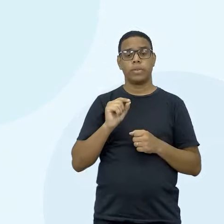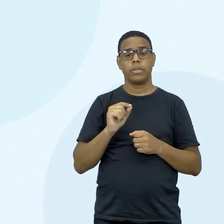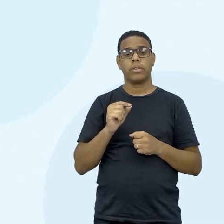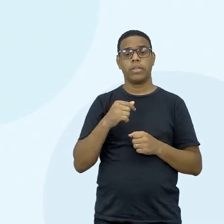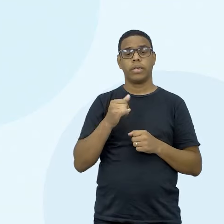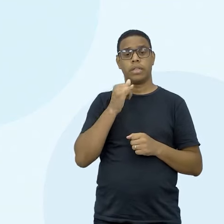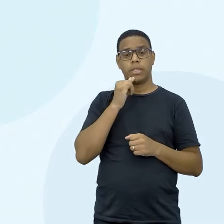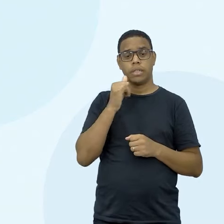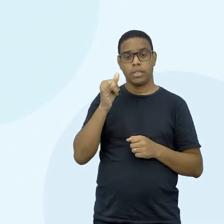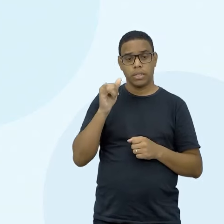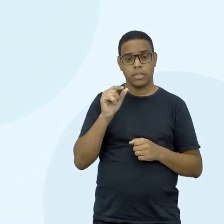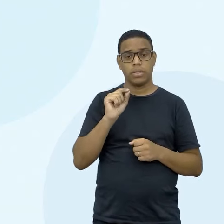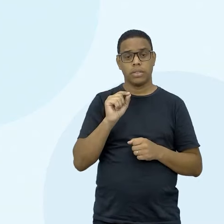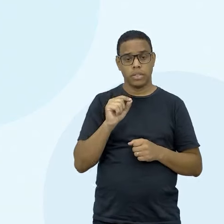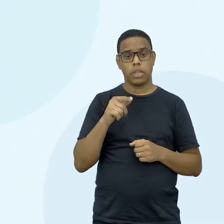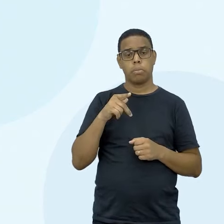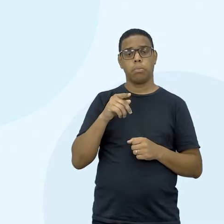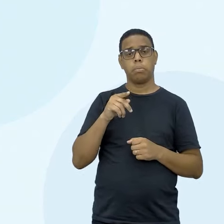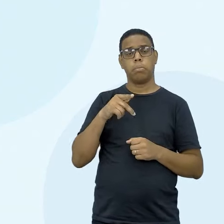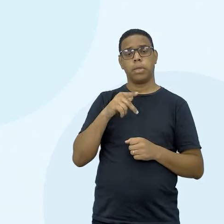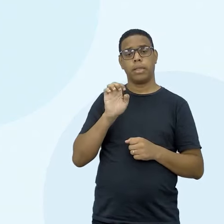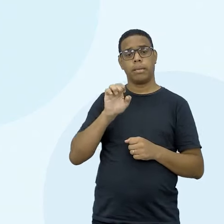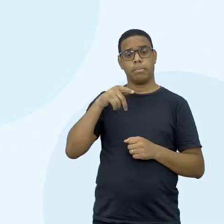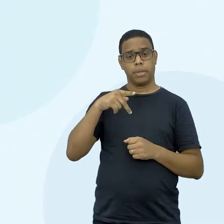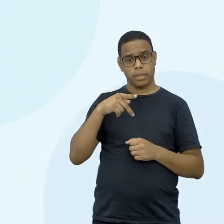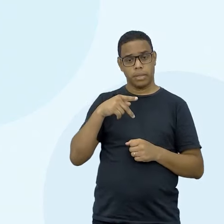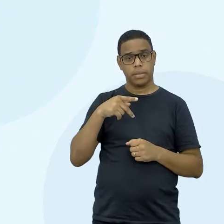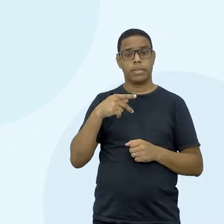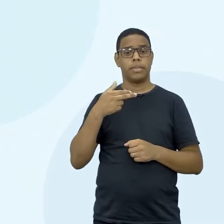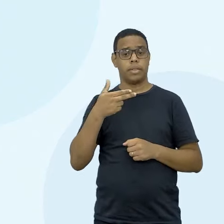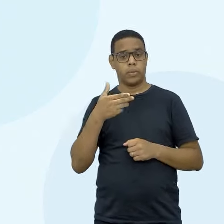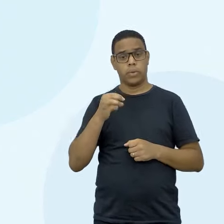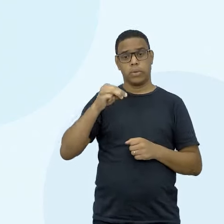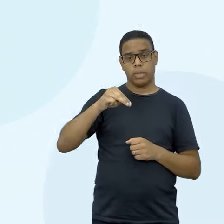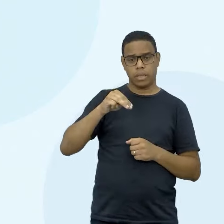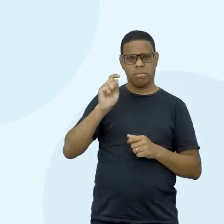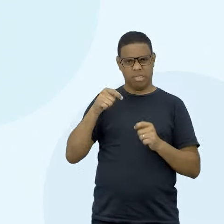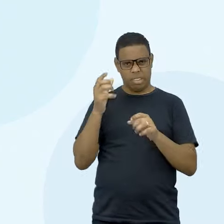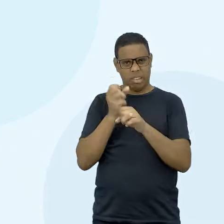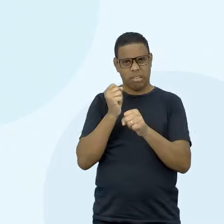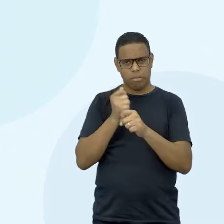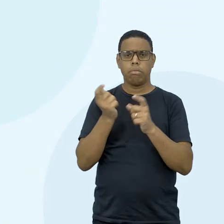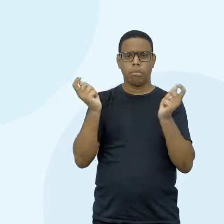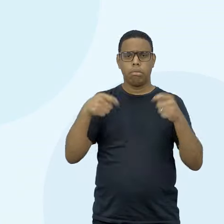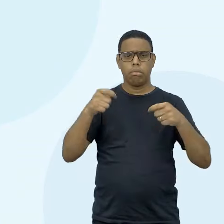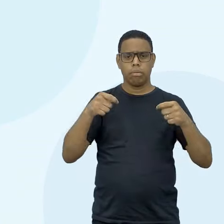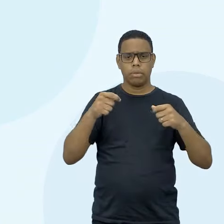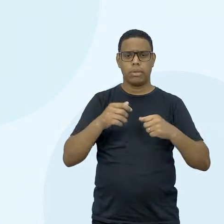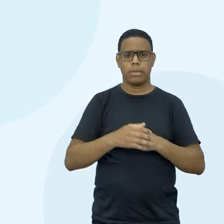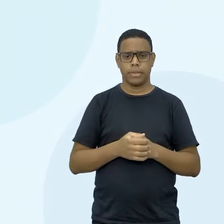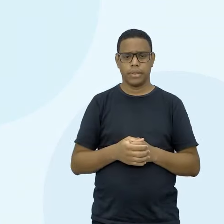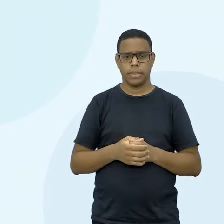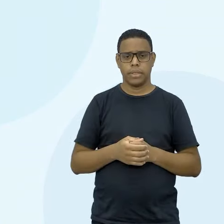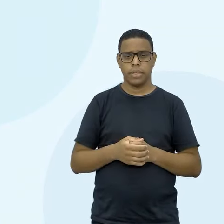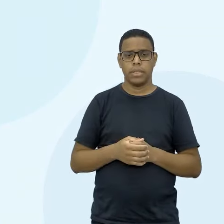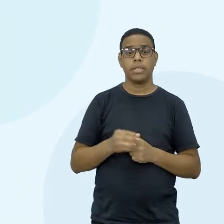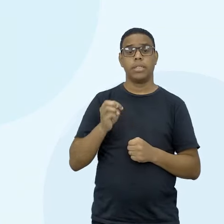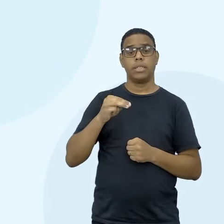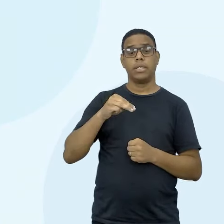uma energia chamada energia potencial gravitacional. Tem jeito de calcular, Magno? Tem. É